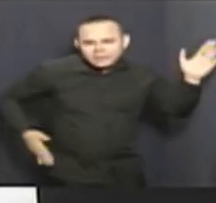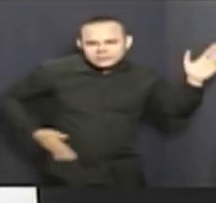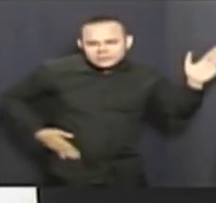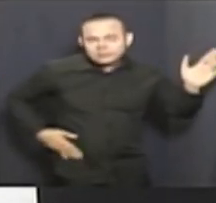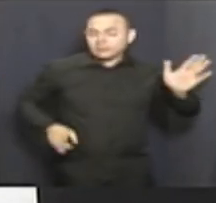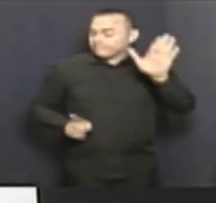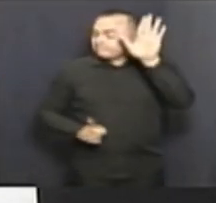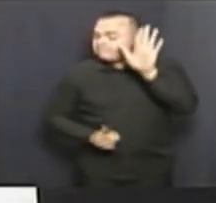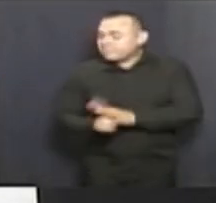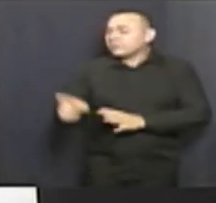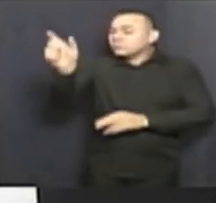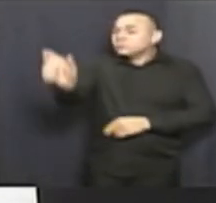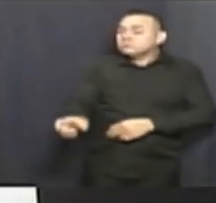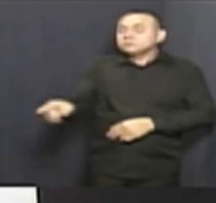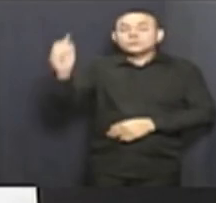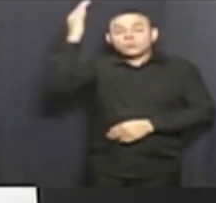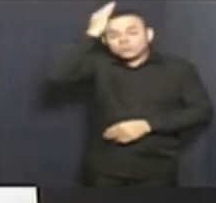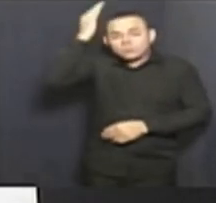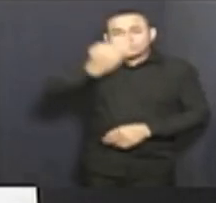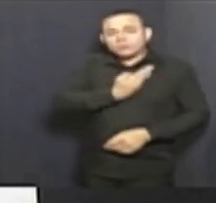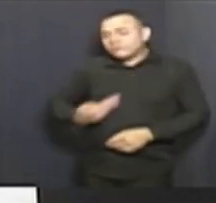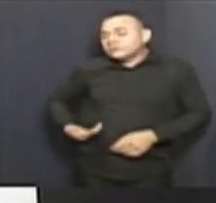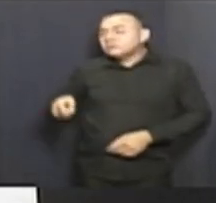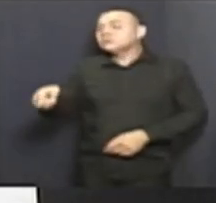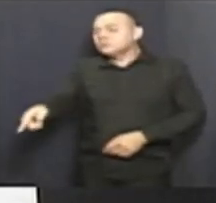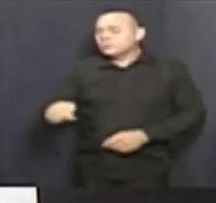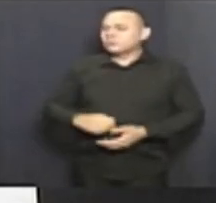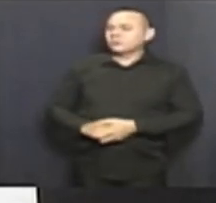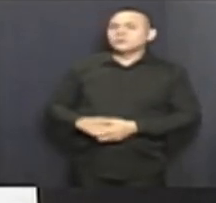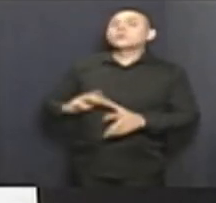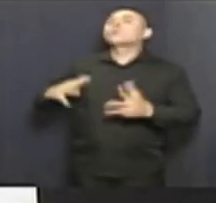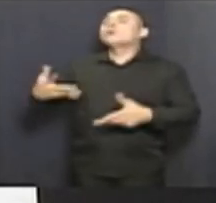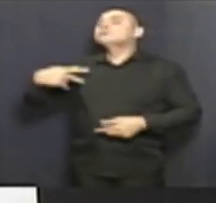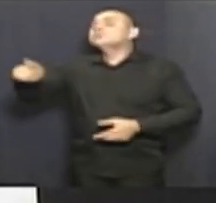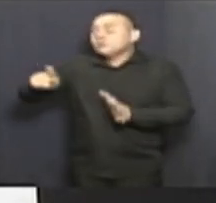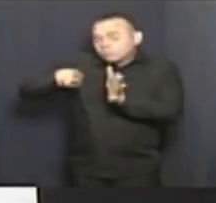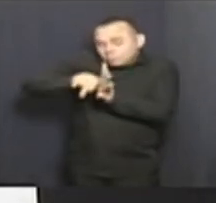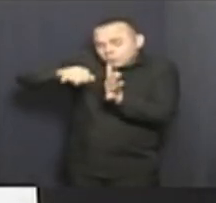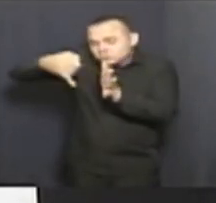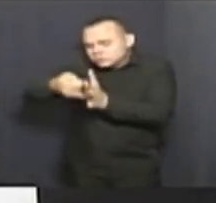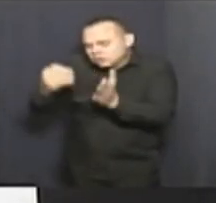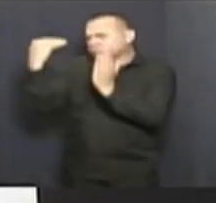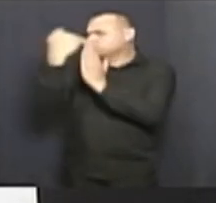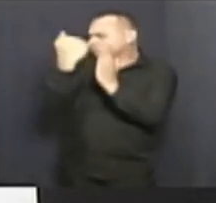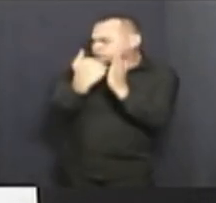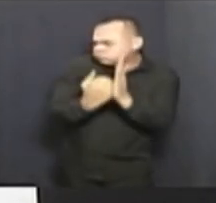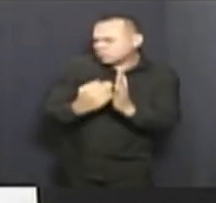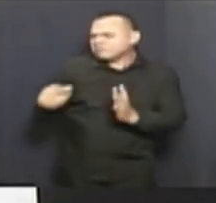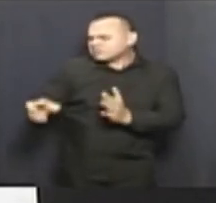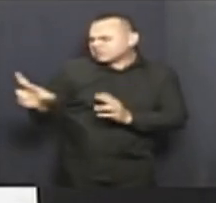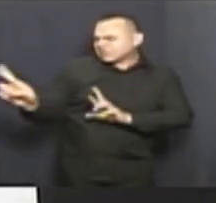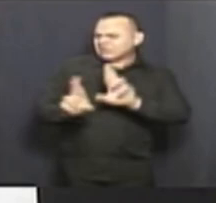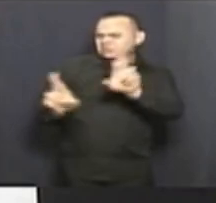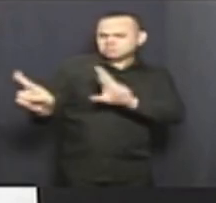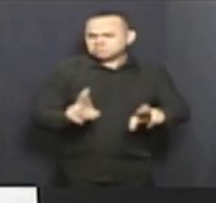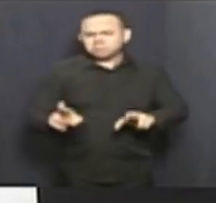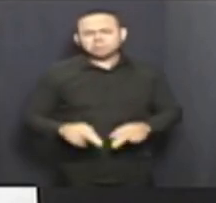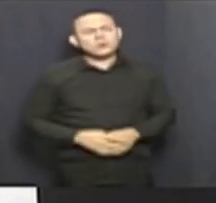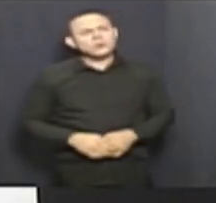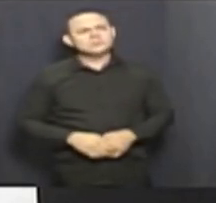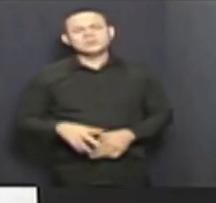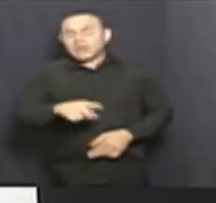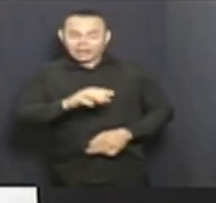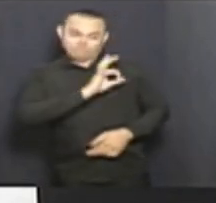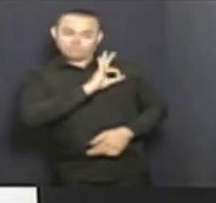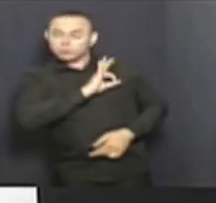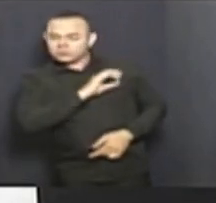se o governador qual é o seu projeto seu que respondem inquérito qual é o seu projeto